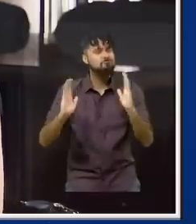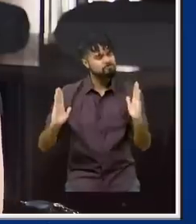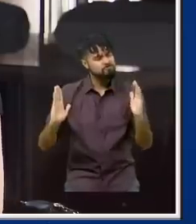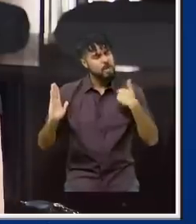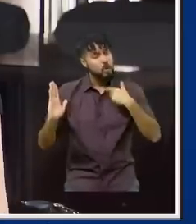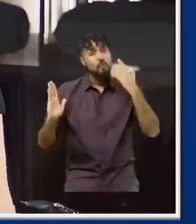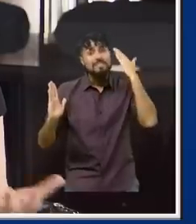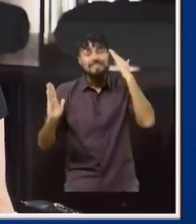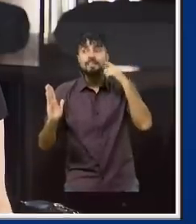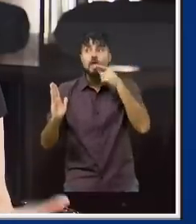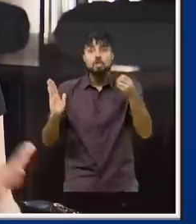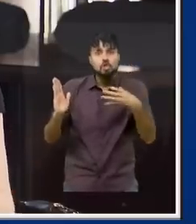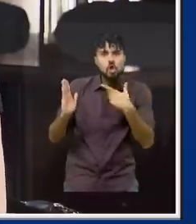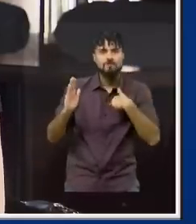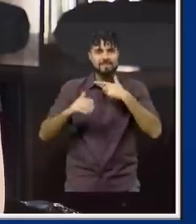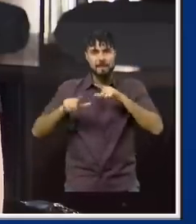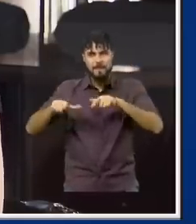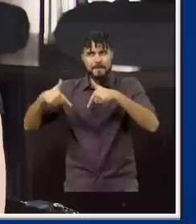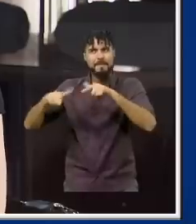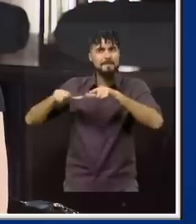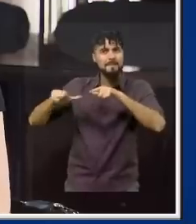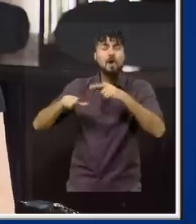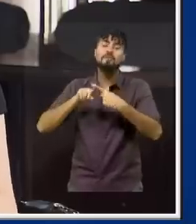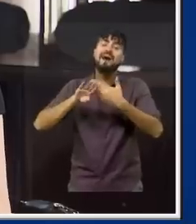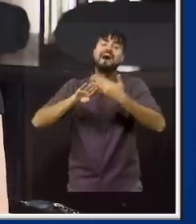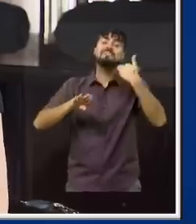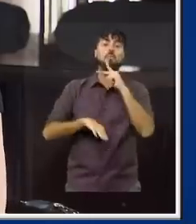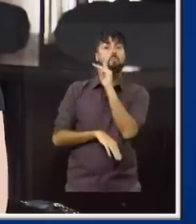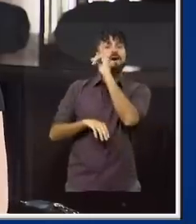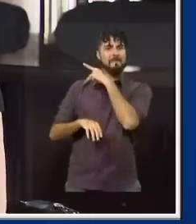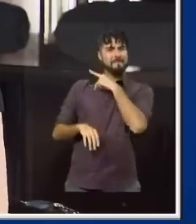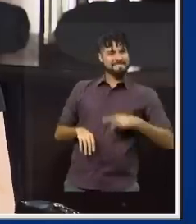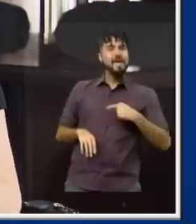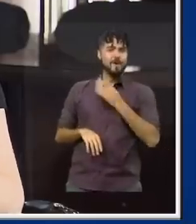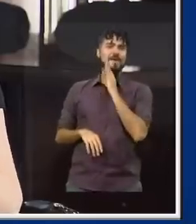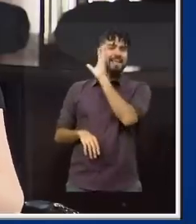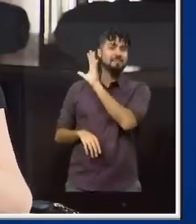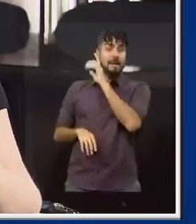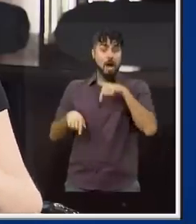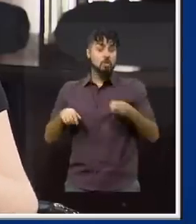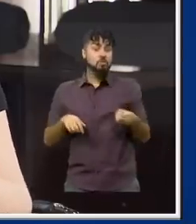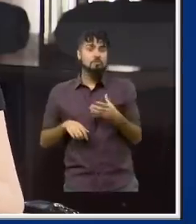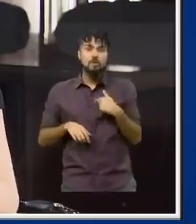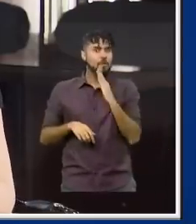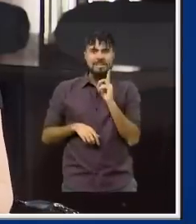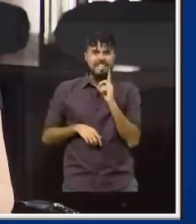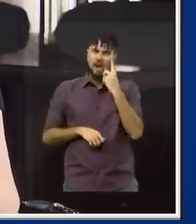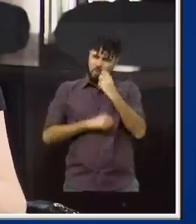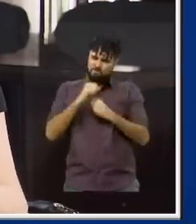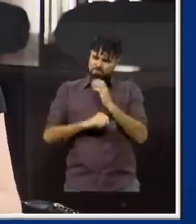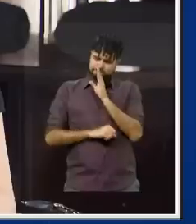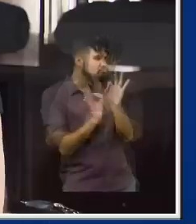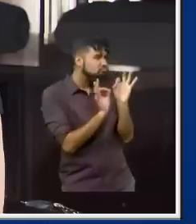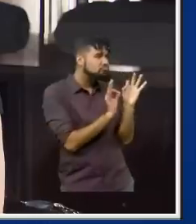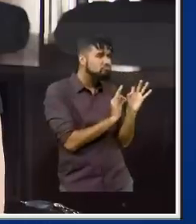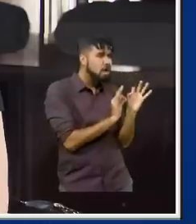aí de marketing eu vi essa semana Victor uma pesquisa dizendo aqui havia poucas mulheres na política